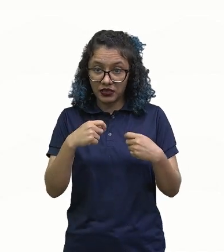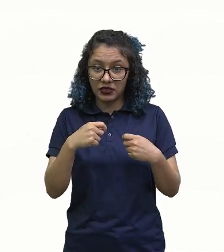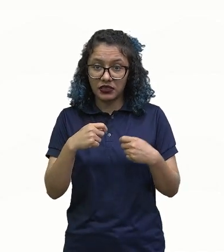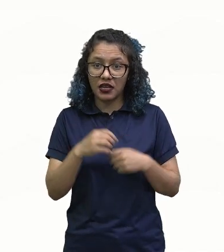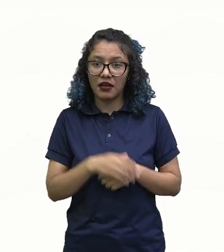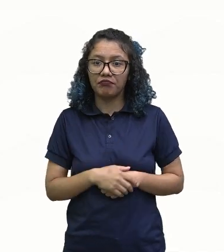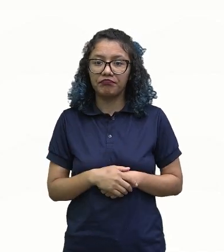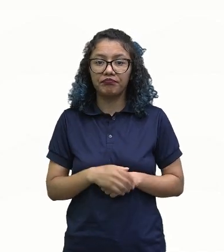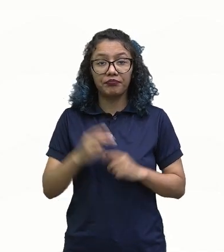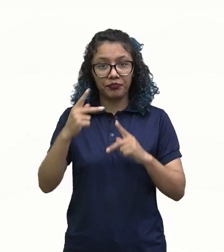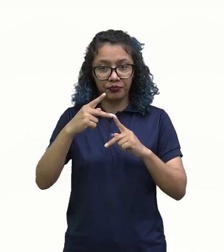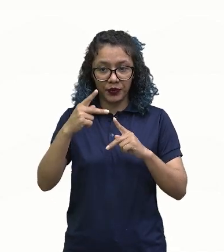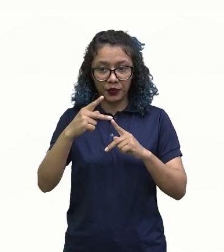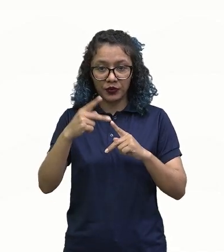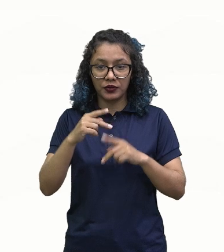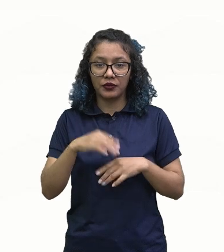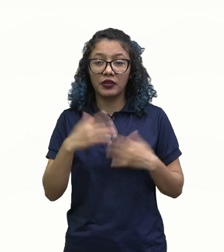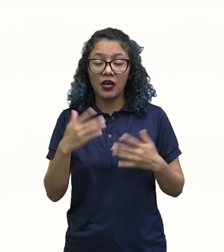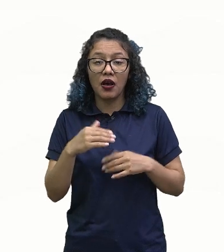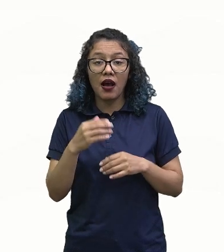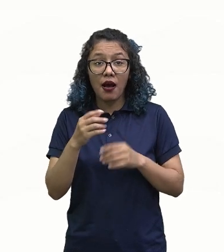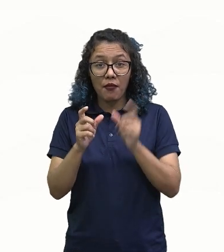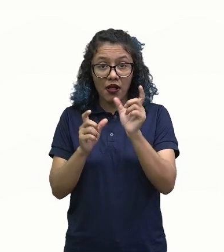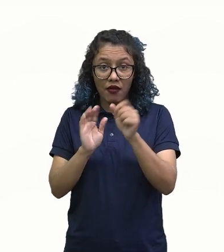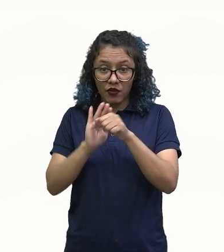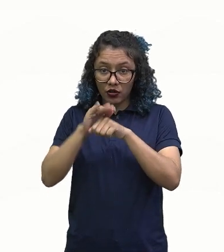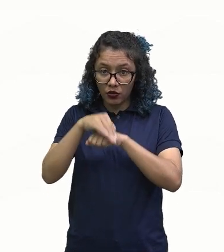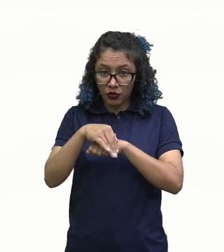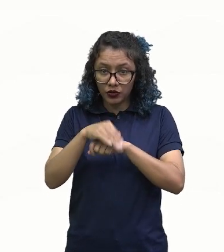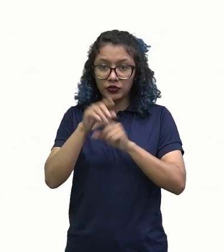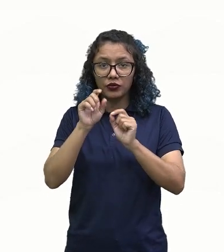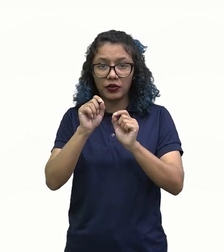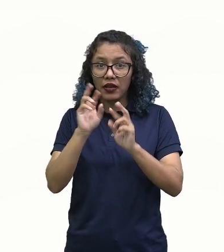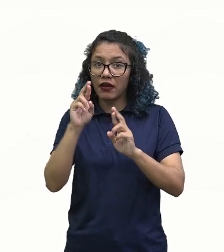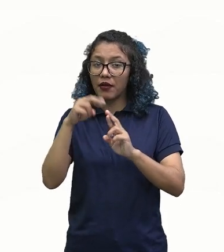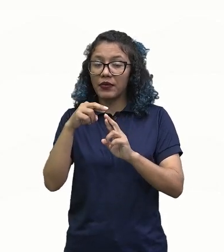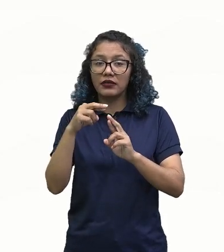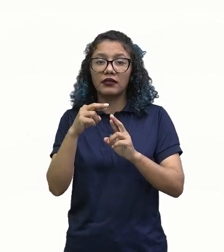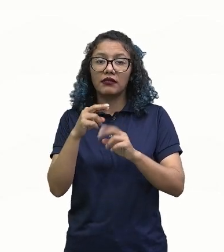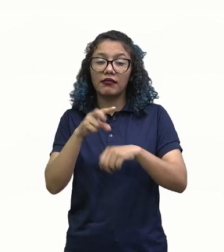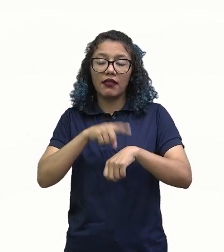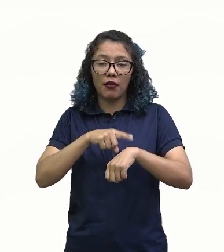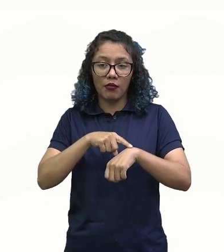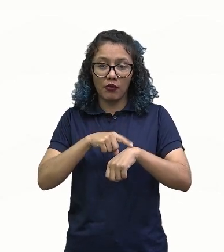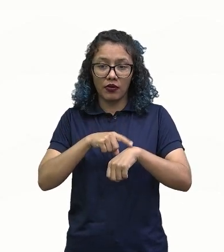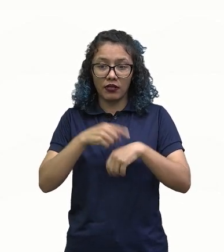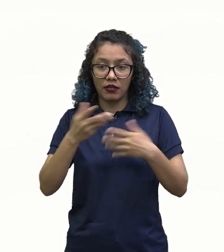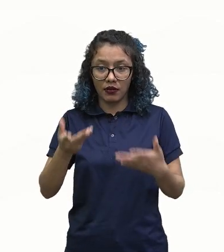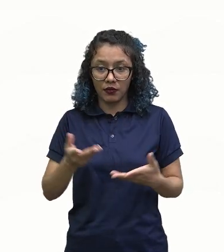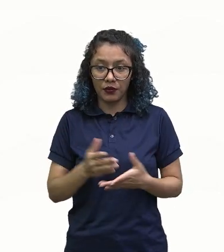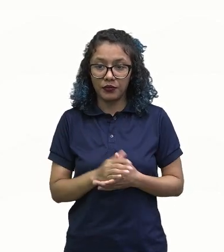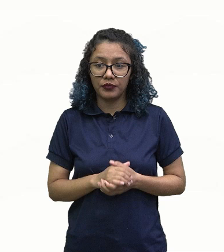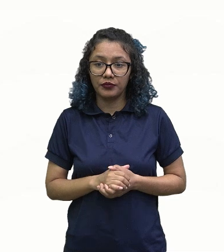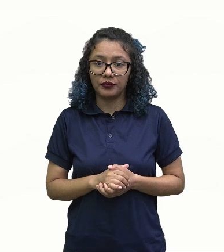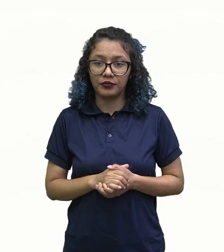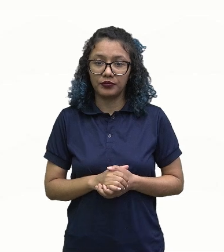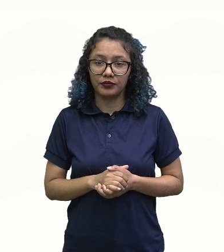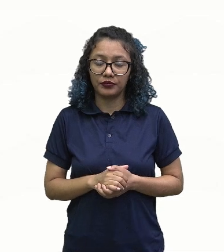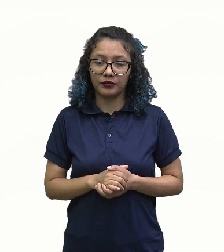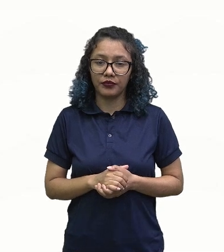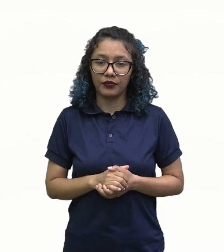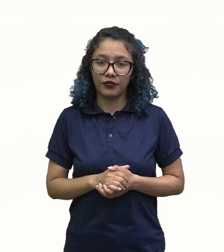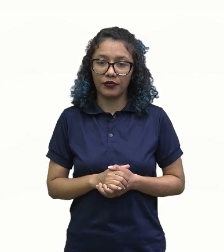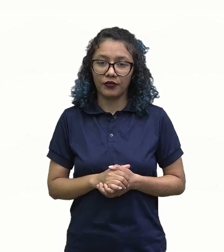ó, a palavra noite, ela expressa o quê? Um tempo, né? Expressa tempo. Logo, como